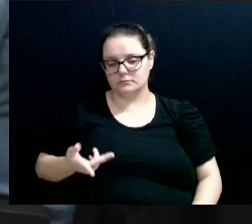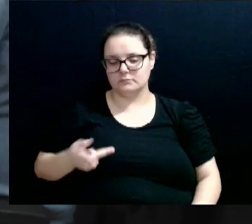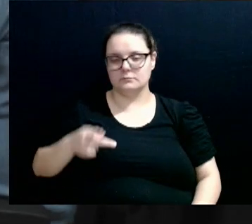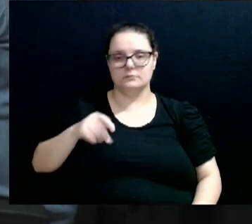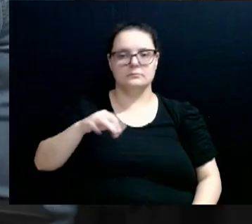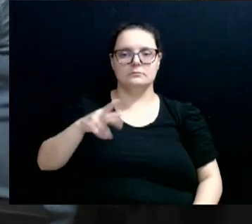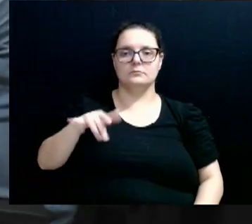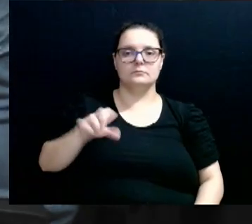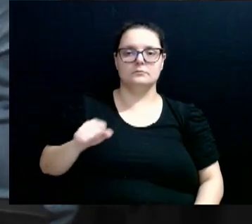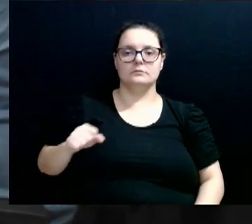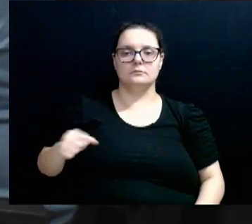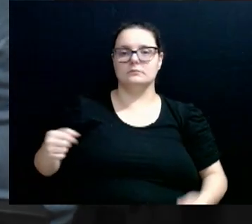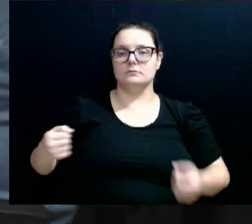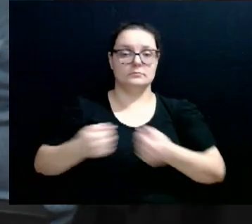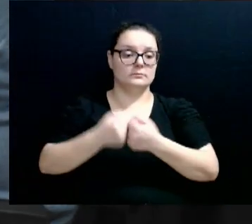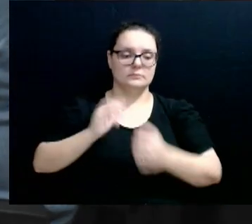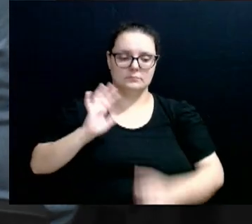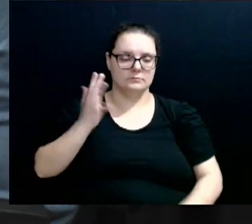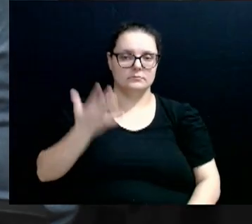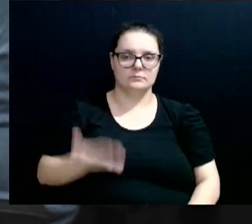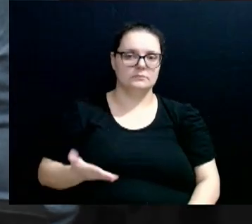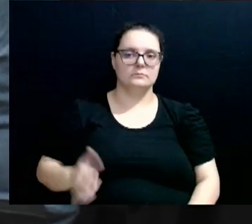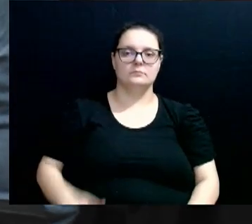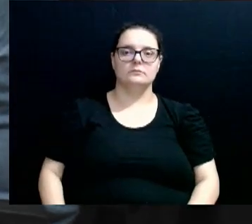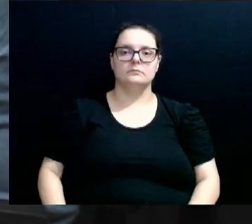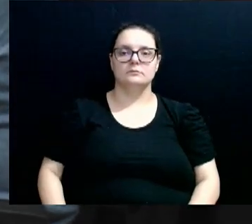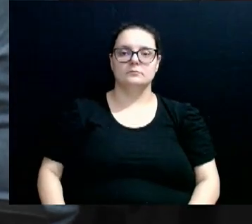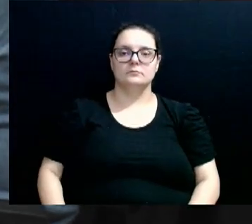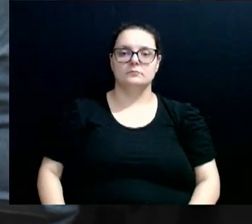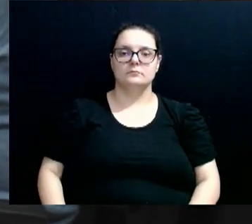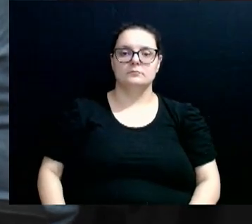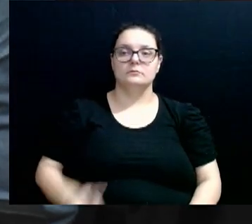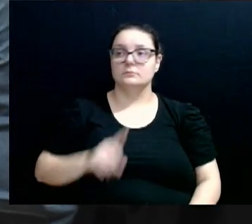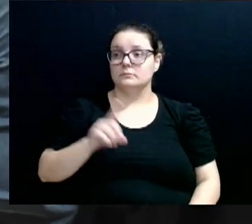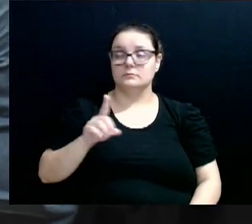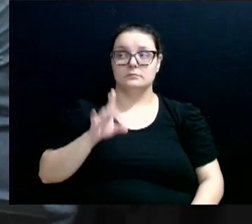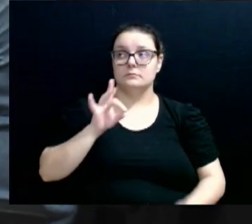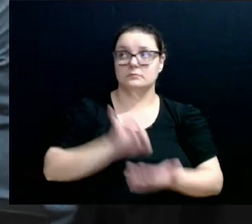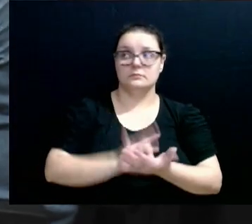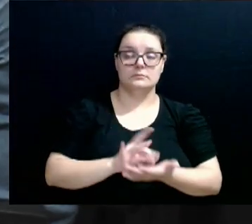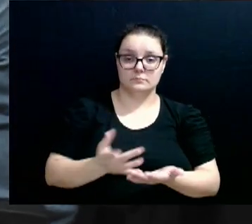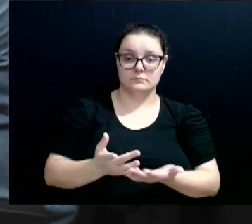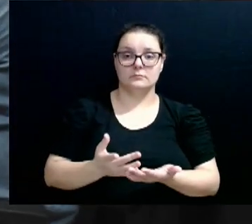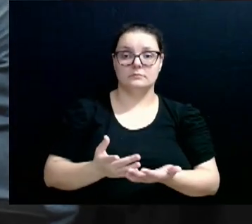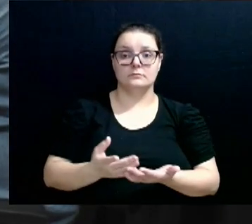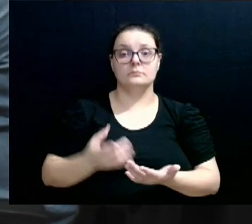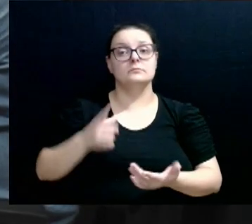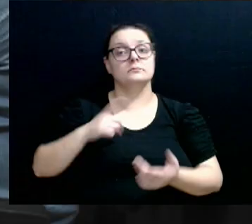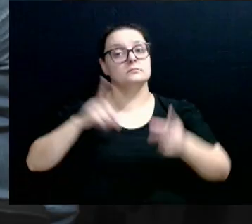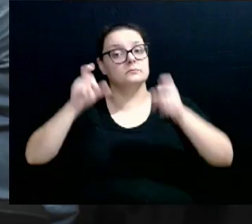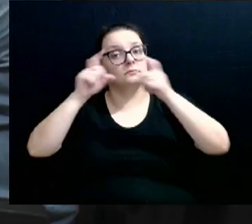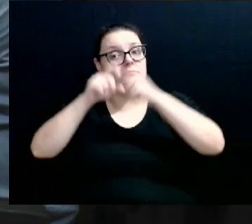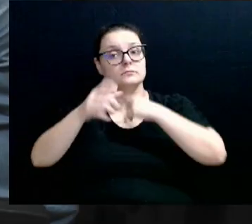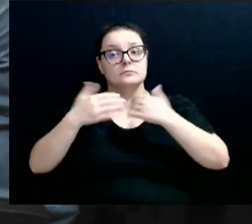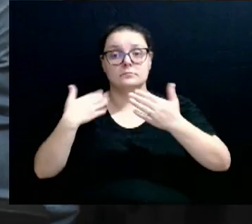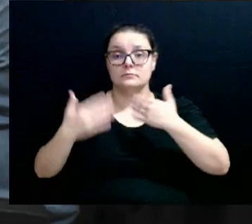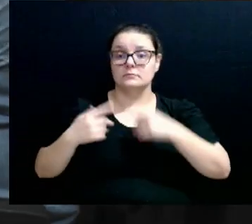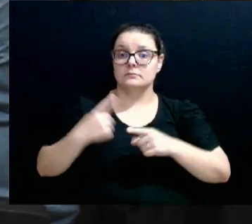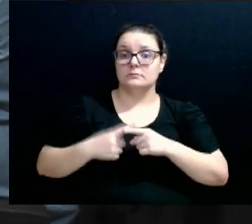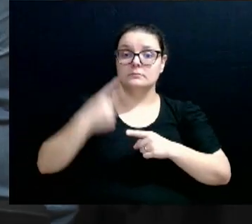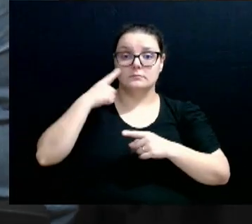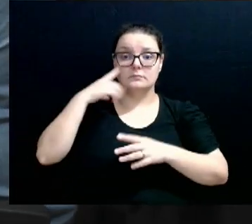já. Não que isso não seja legítimo, mas você tem dificuldade de dialogar porque, em geral, o outro não está te